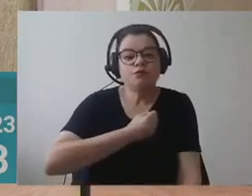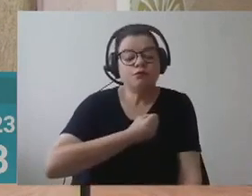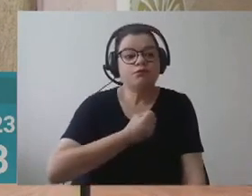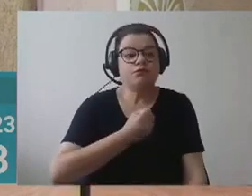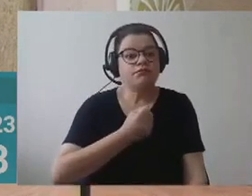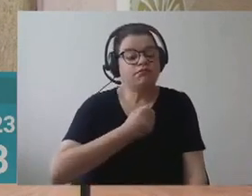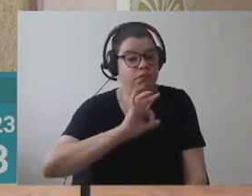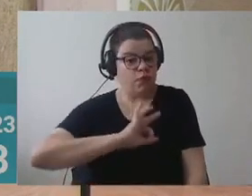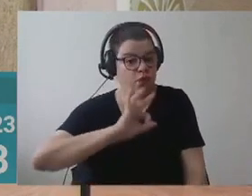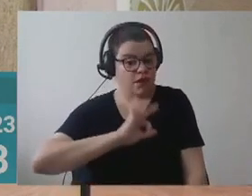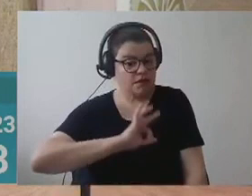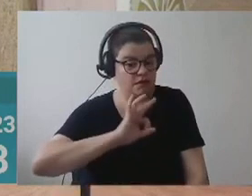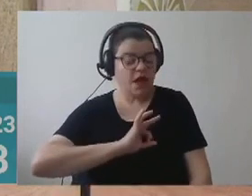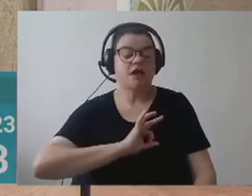Curitiba,